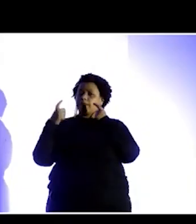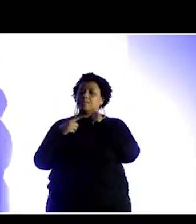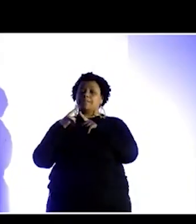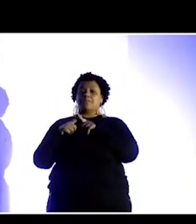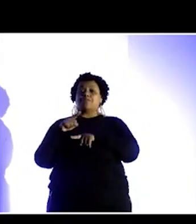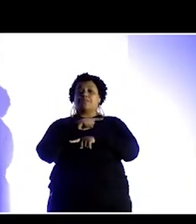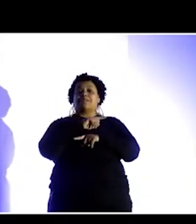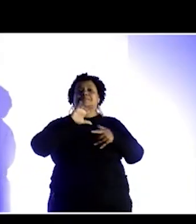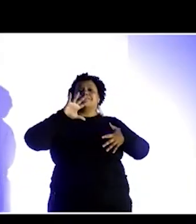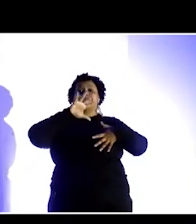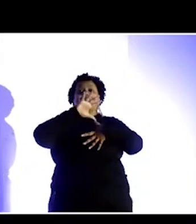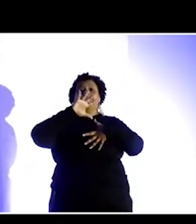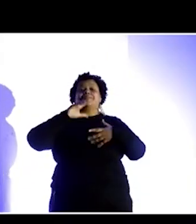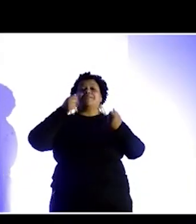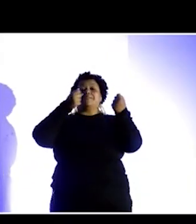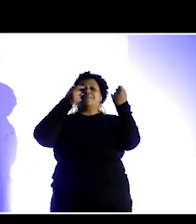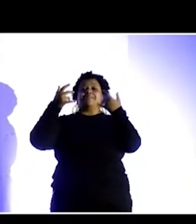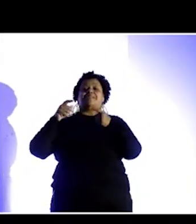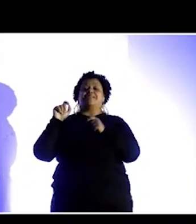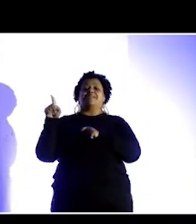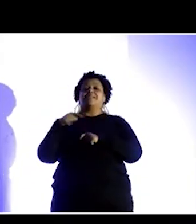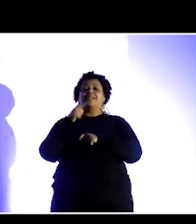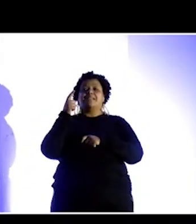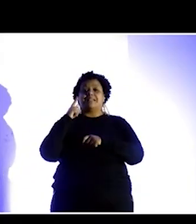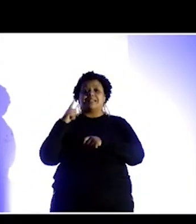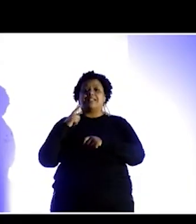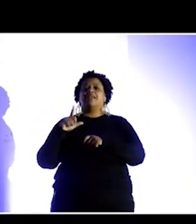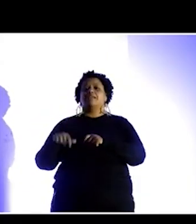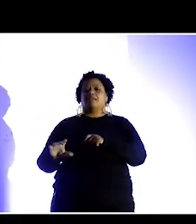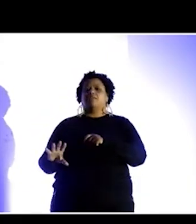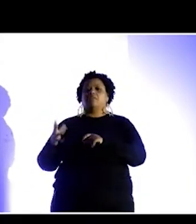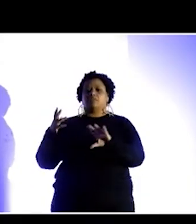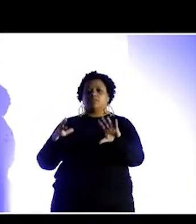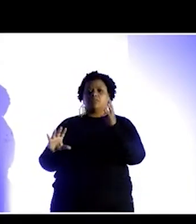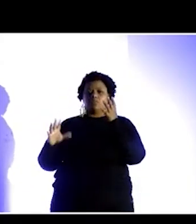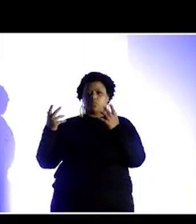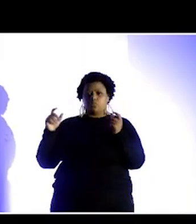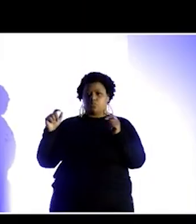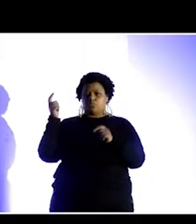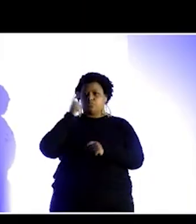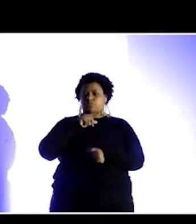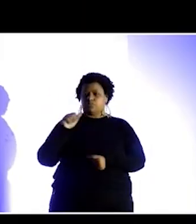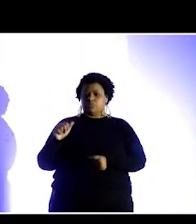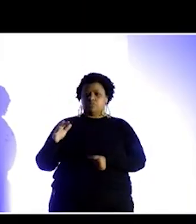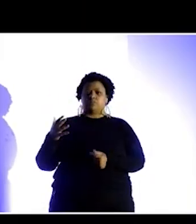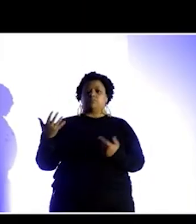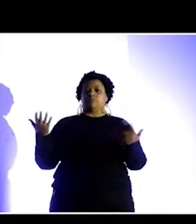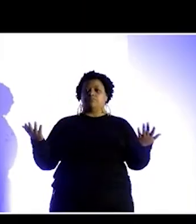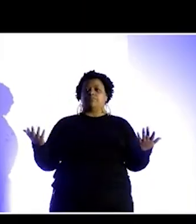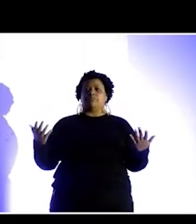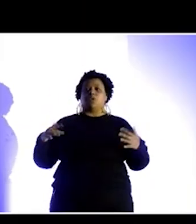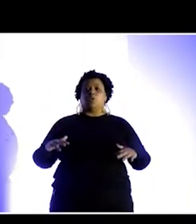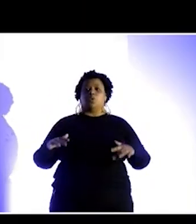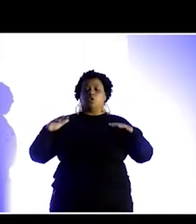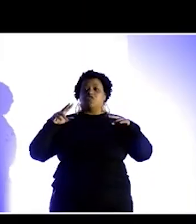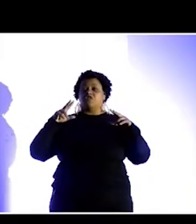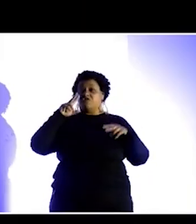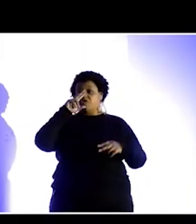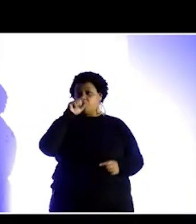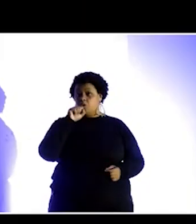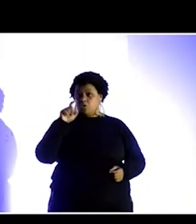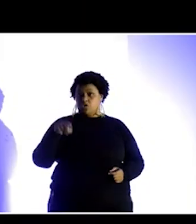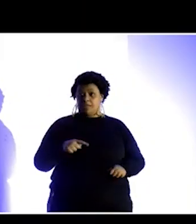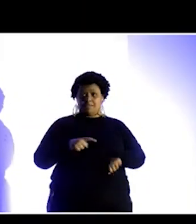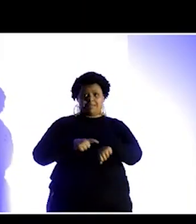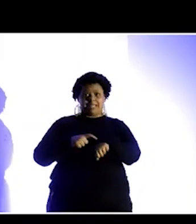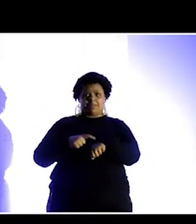mapinha aqui, esse da esquerda e esse da direita, mostram cheias intensas, né, cheias com magnitudes fortes. Essa cheia aqui seria um tempo de